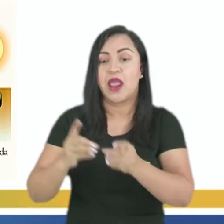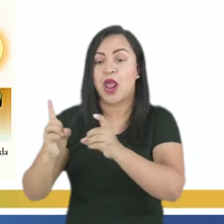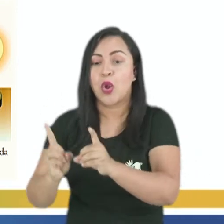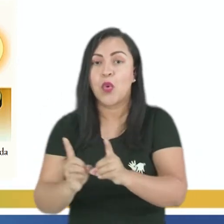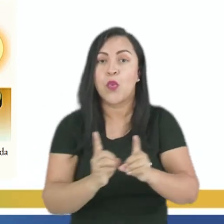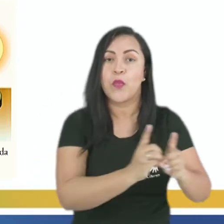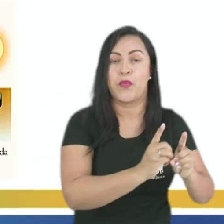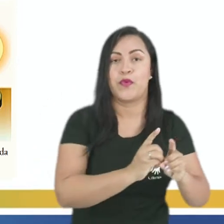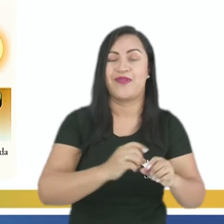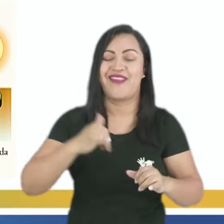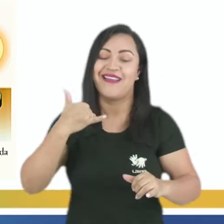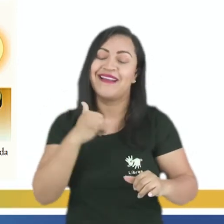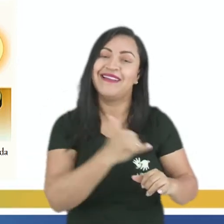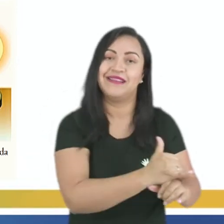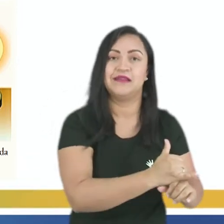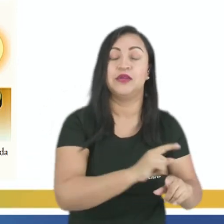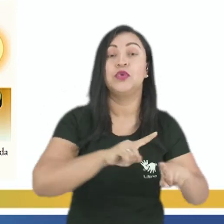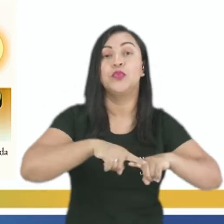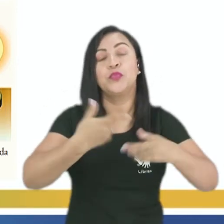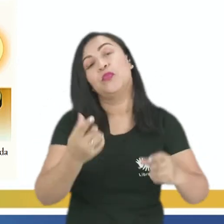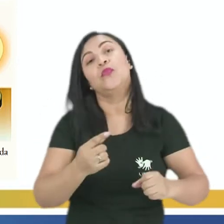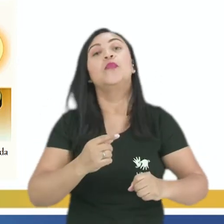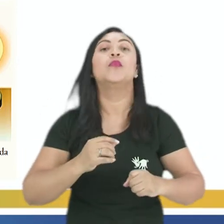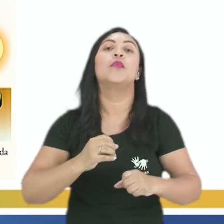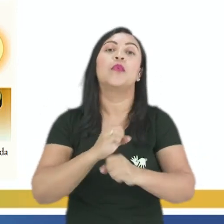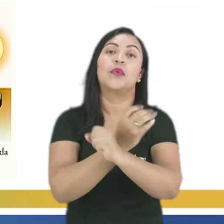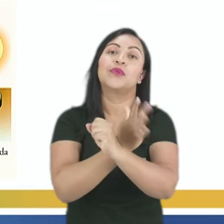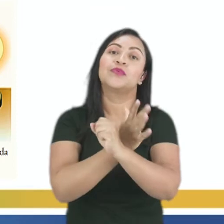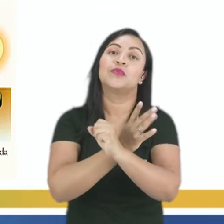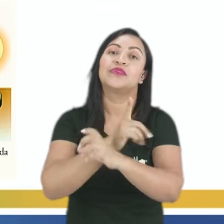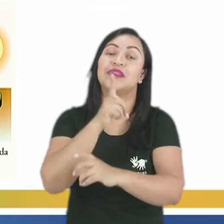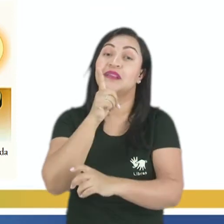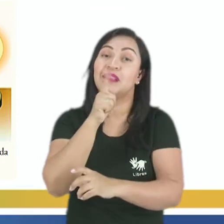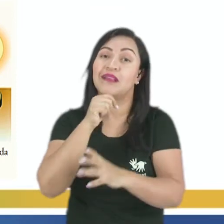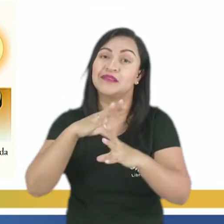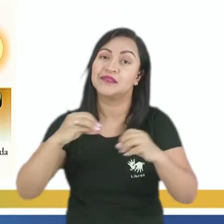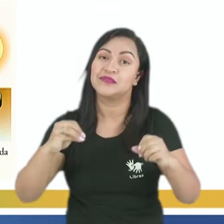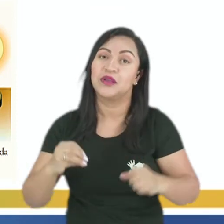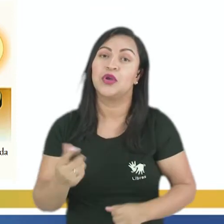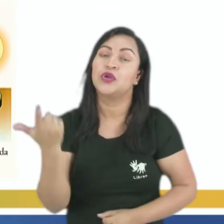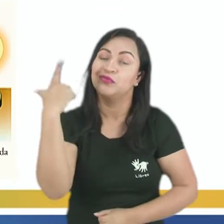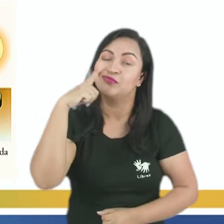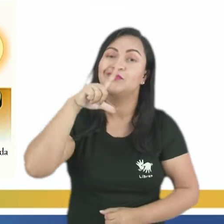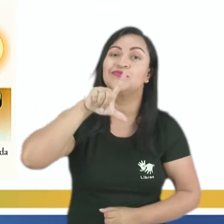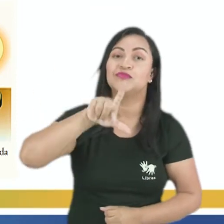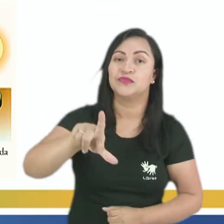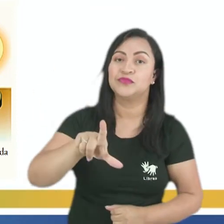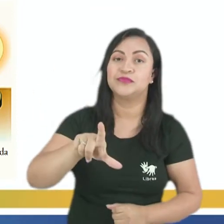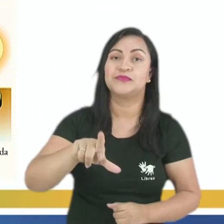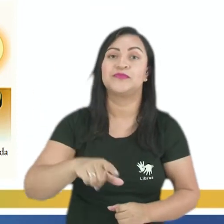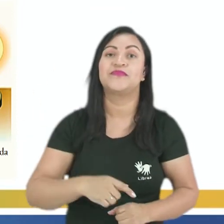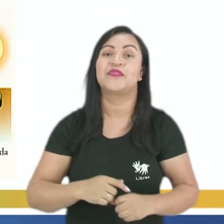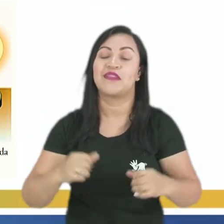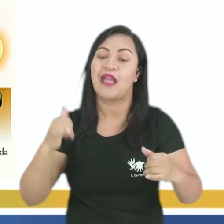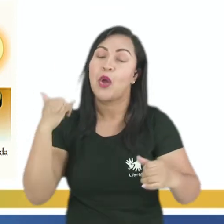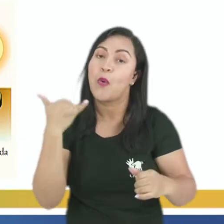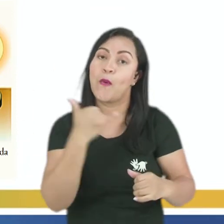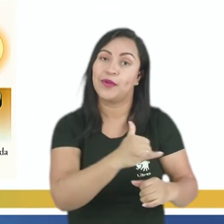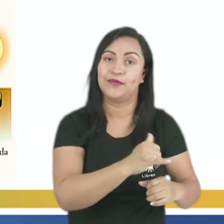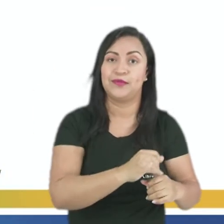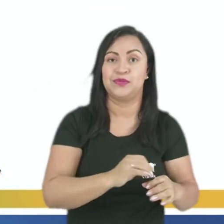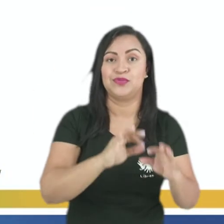corrente elétrica. Quando o ácido está dissociado em água, eles vão ser capazes de conduzir corrente elétrica,